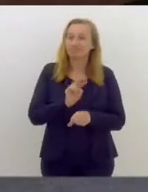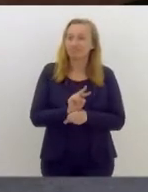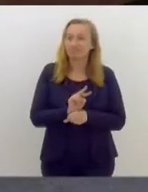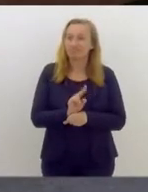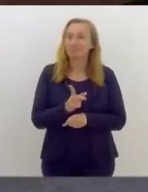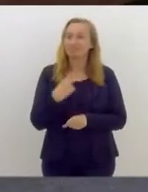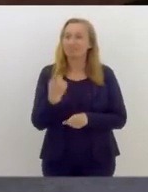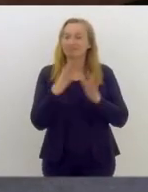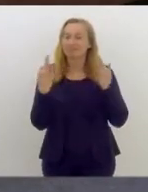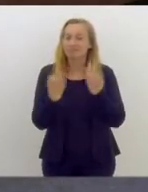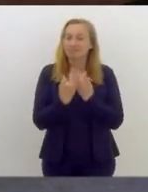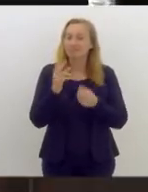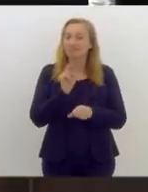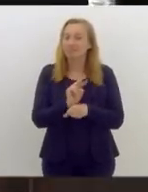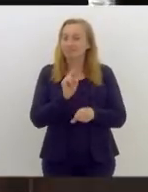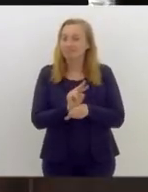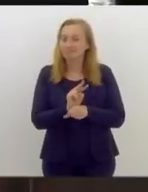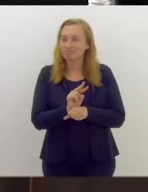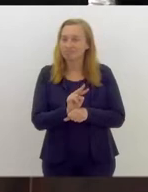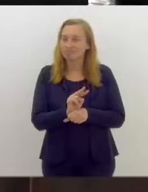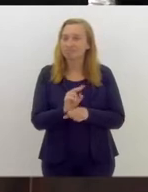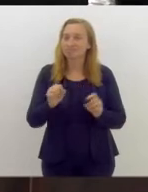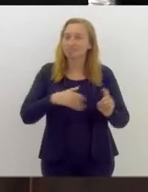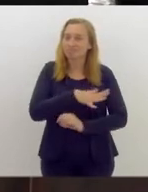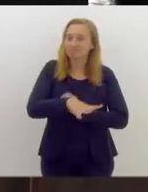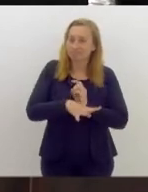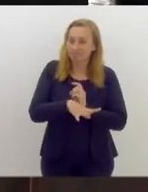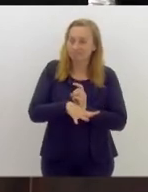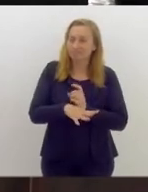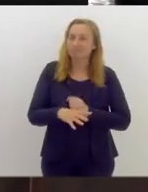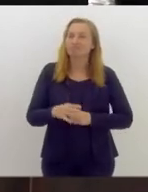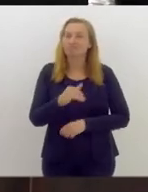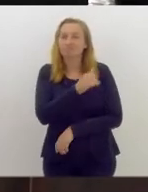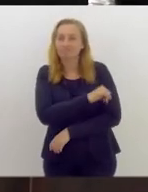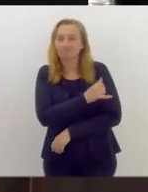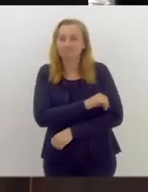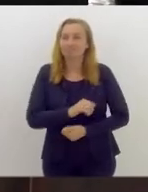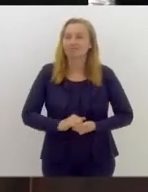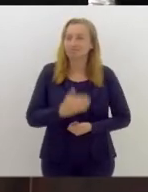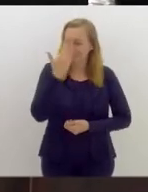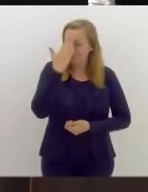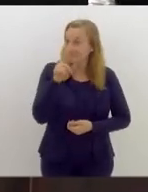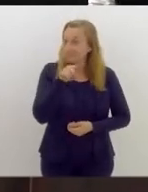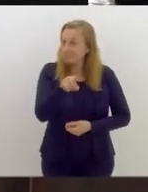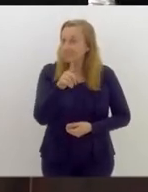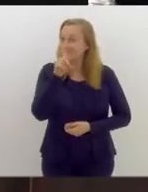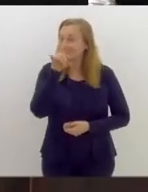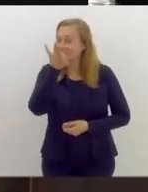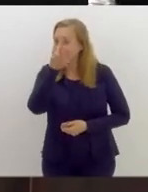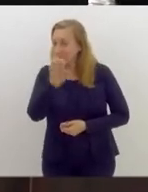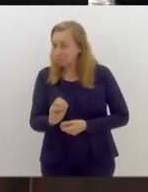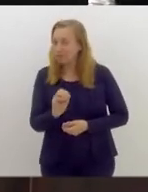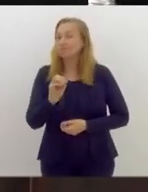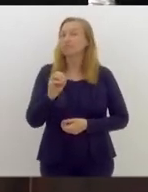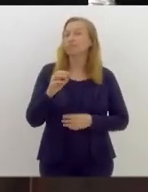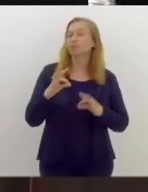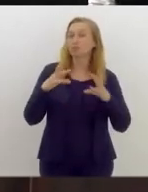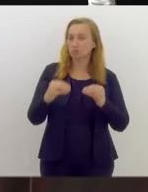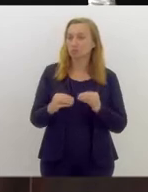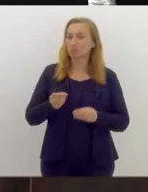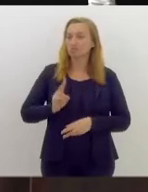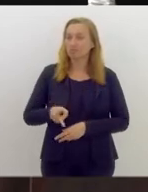as nossas famílias, protegendo a sociedade carioca. Obrigado a você, Débora, por tudo.